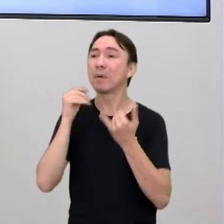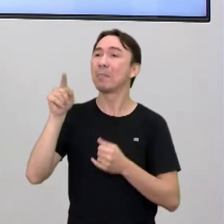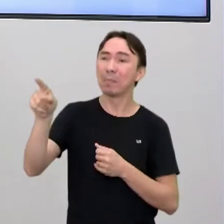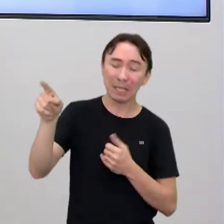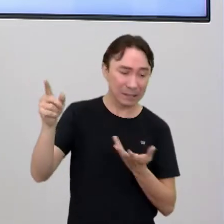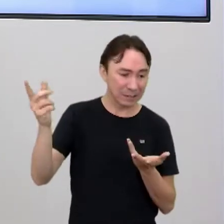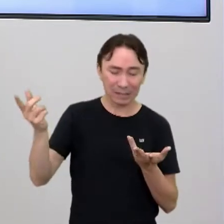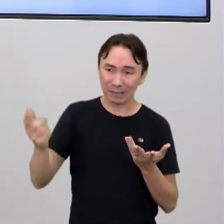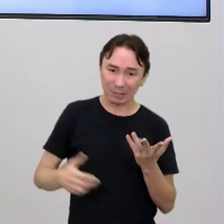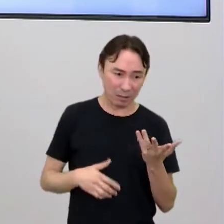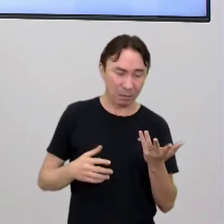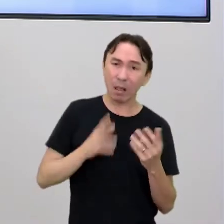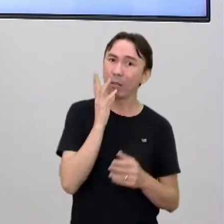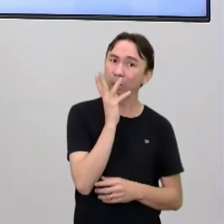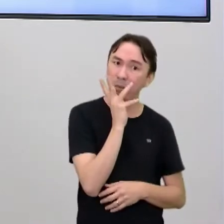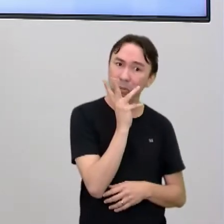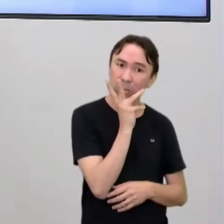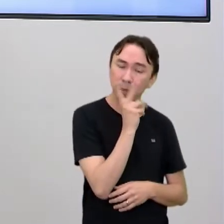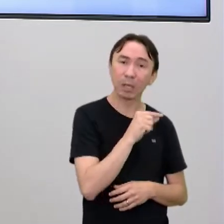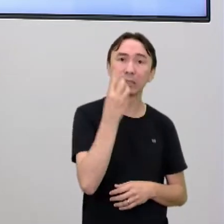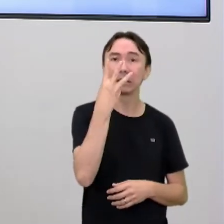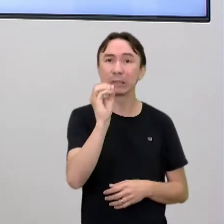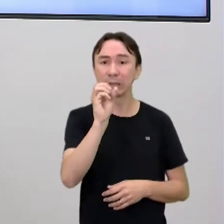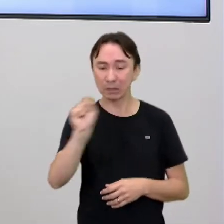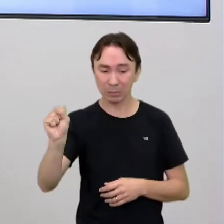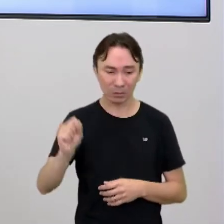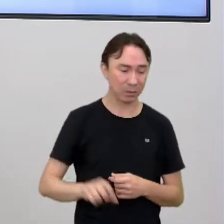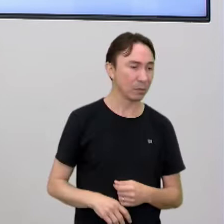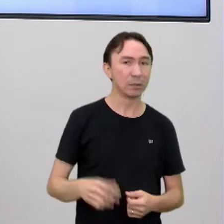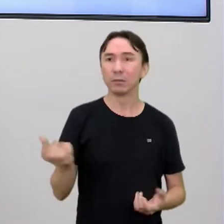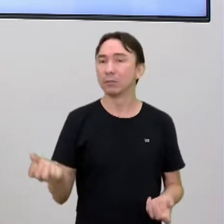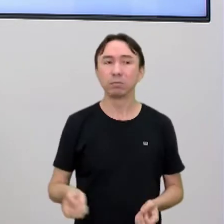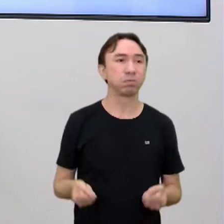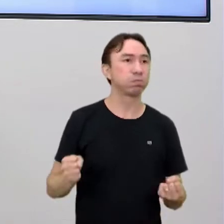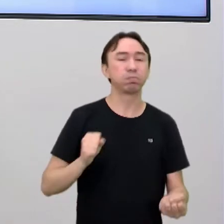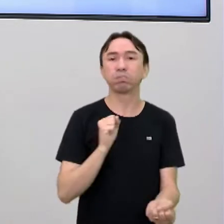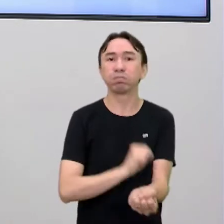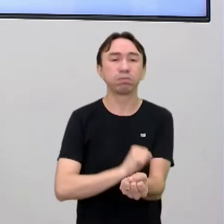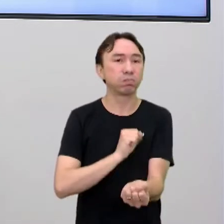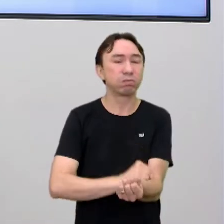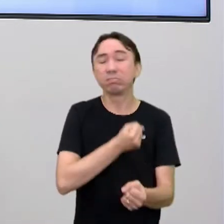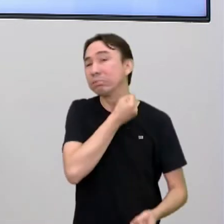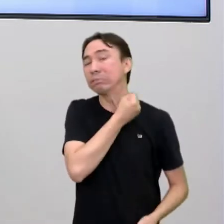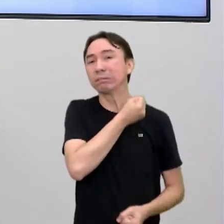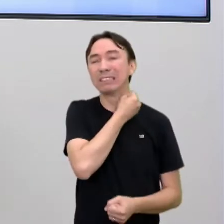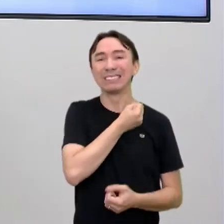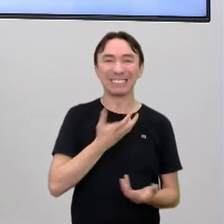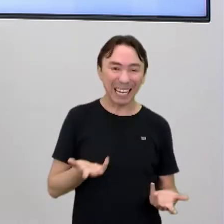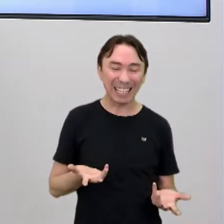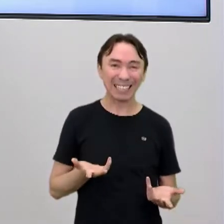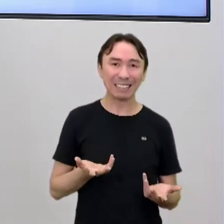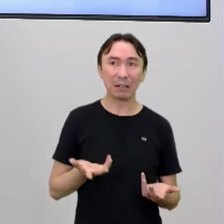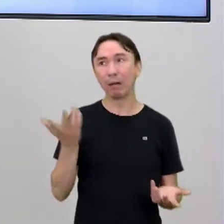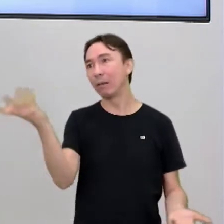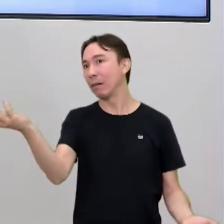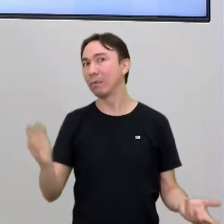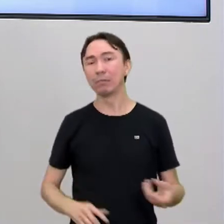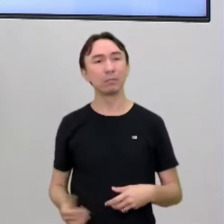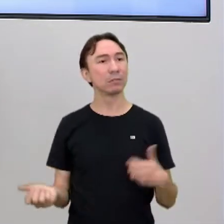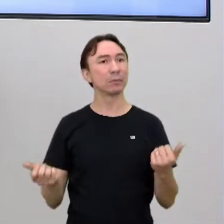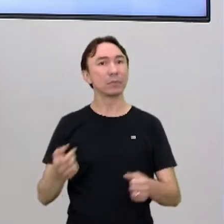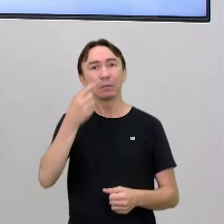fico surtado com a demora. Imagina 6 horas. Mas é claro, a gente está trabalhando aqui por